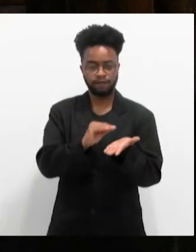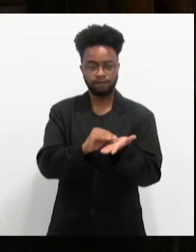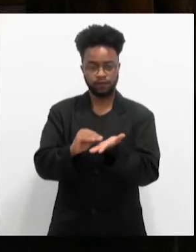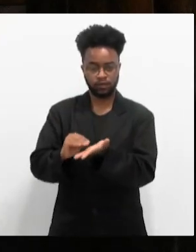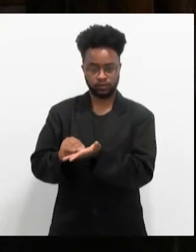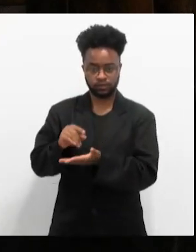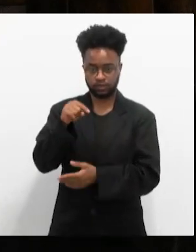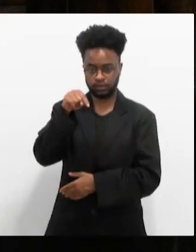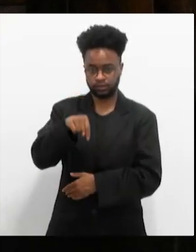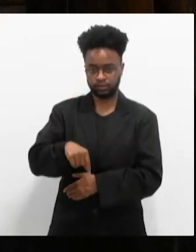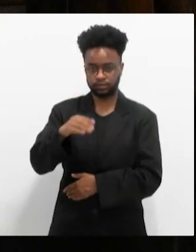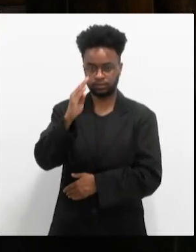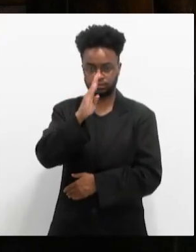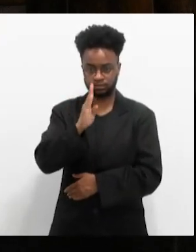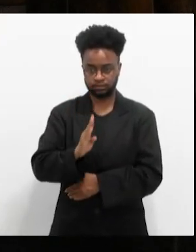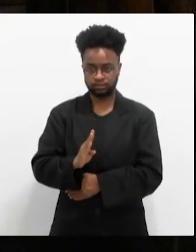país